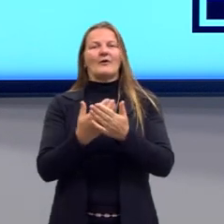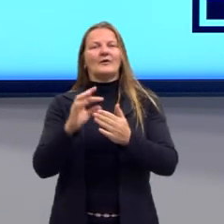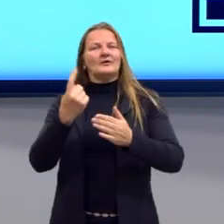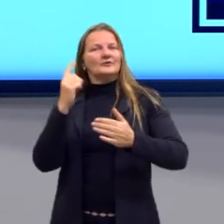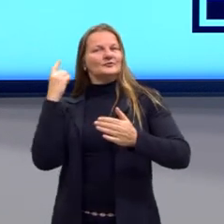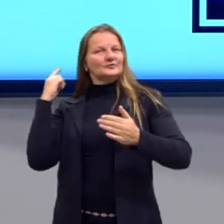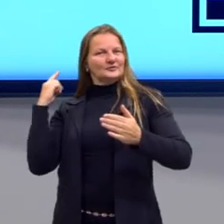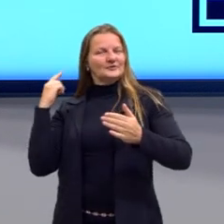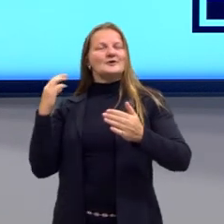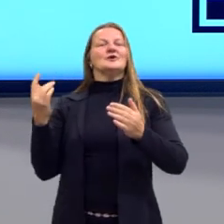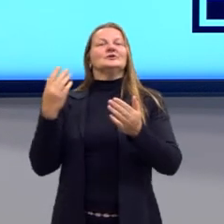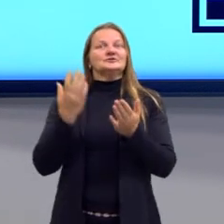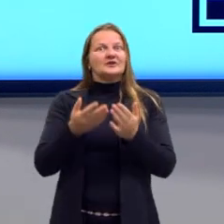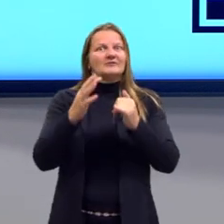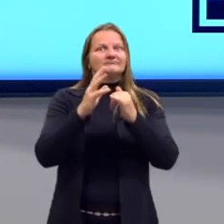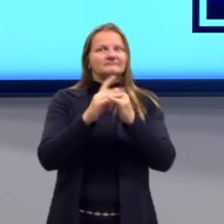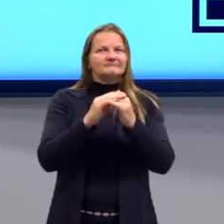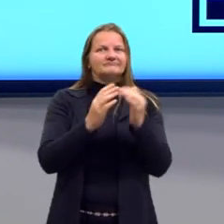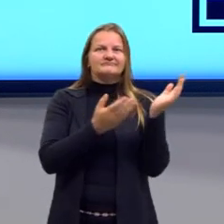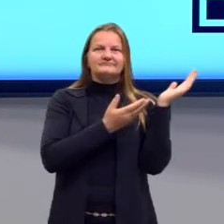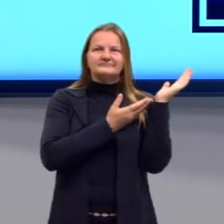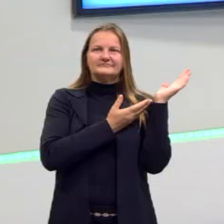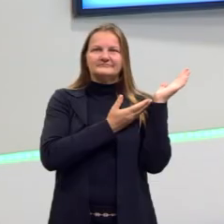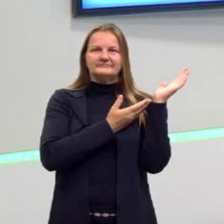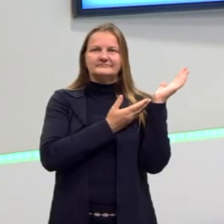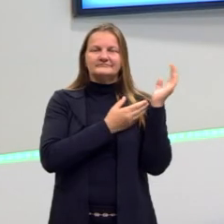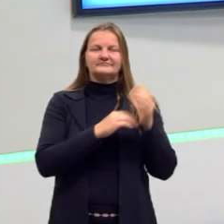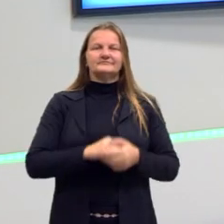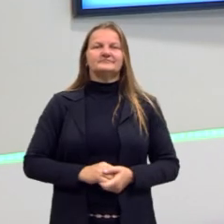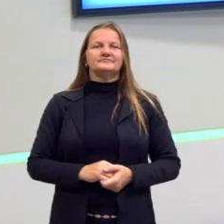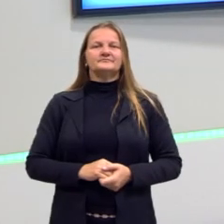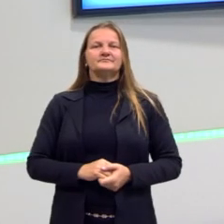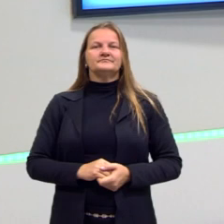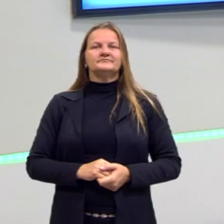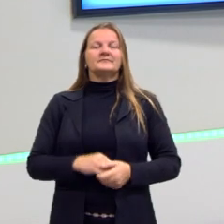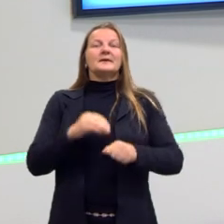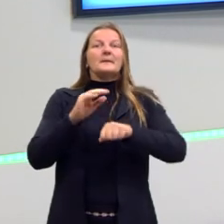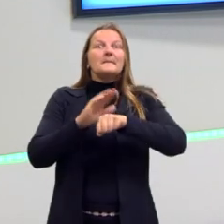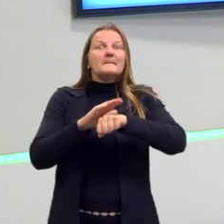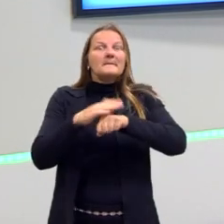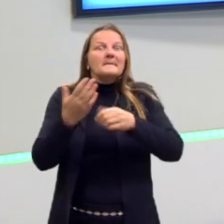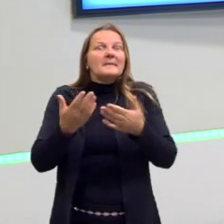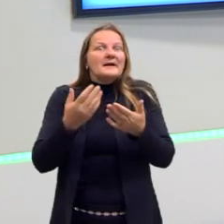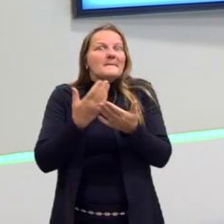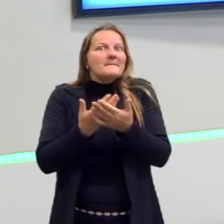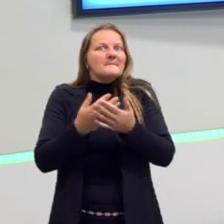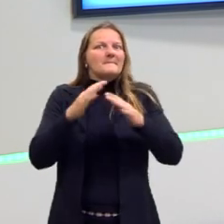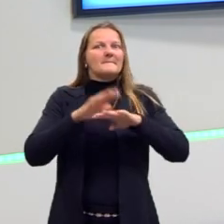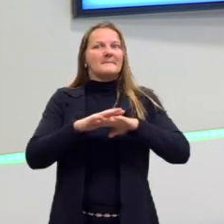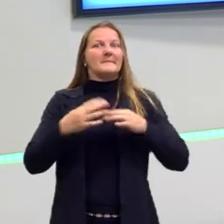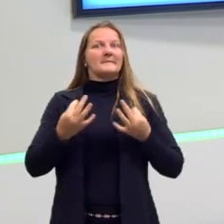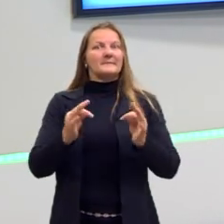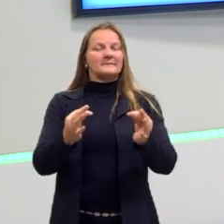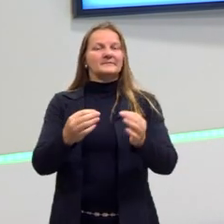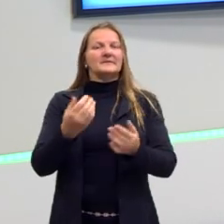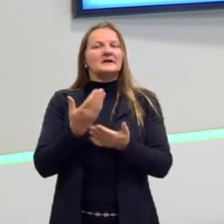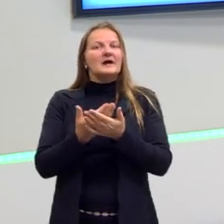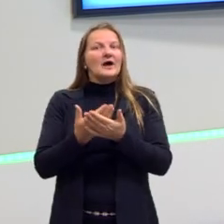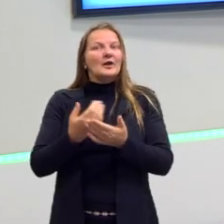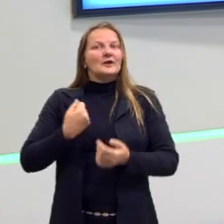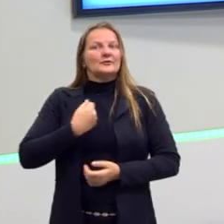foram Olá hoje nós vamos então para mais uma aula de matemática nossa aula de